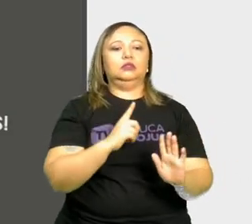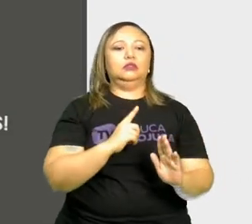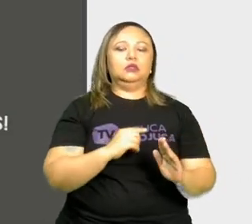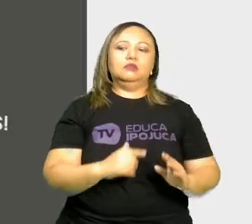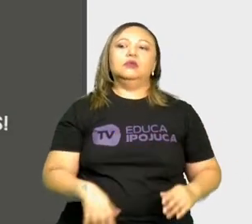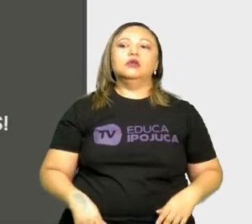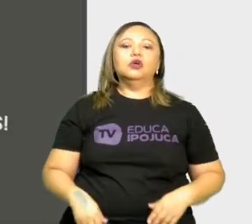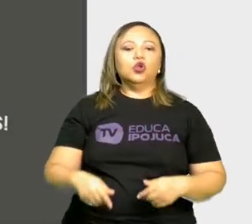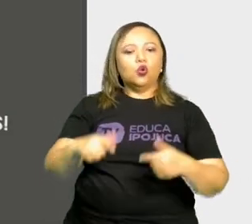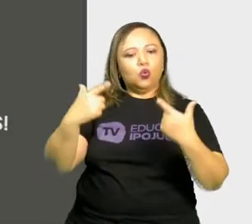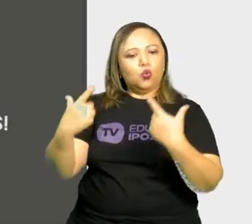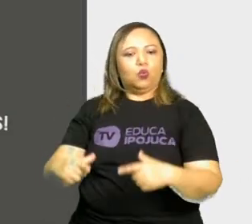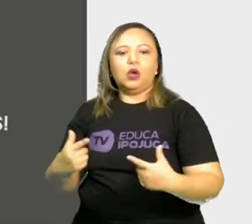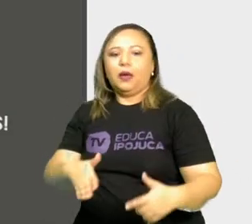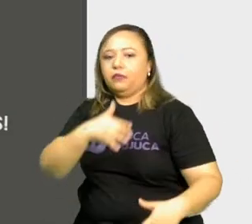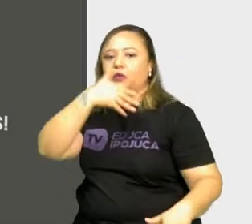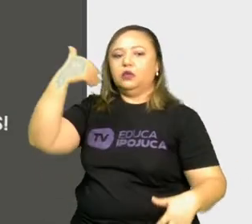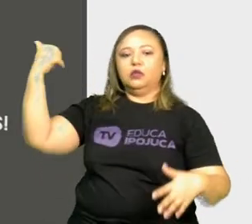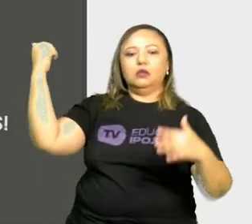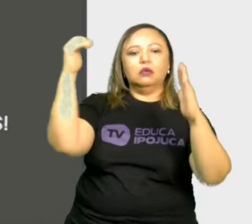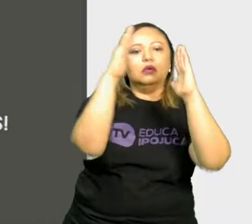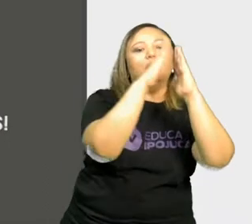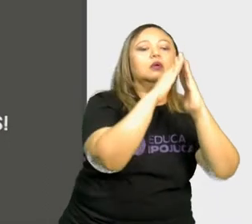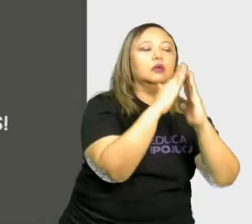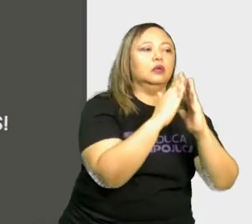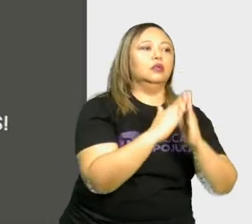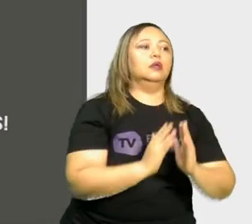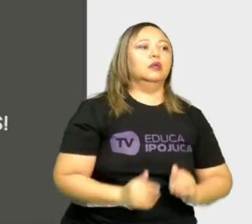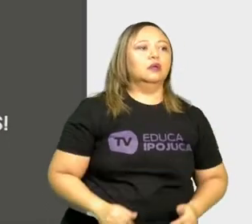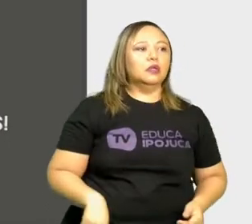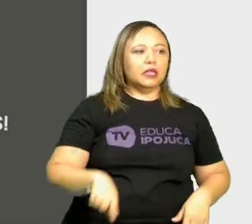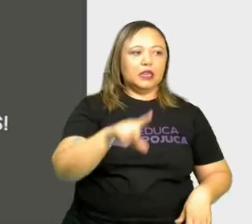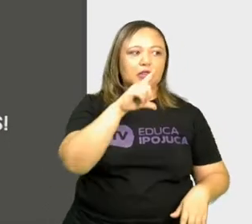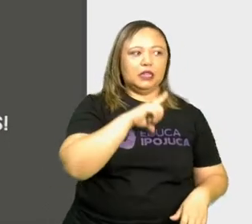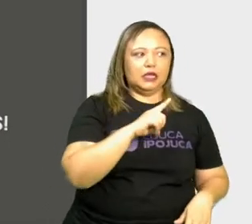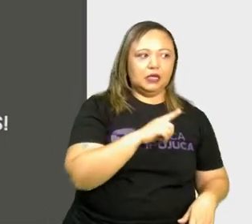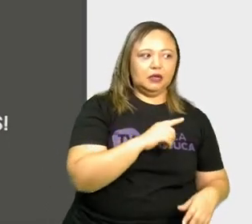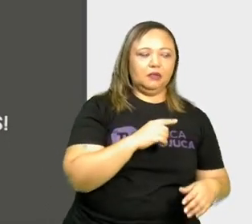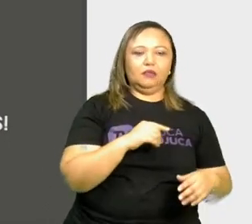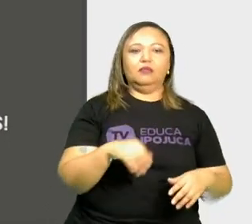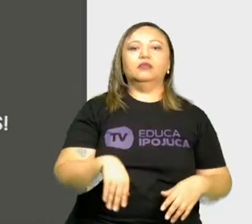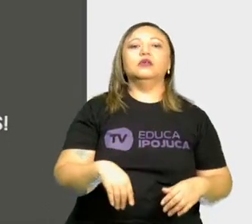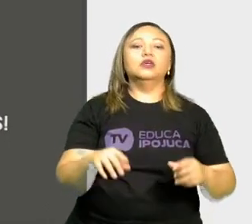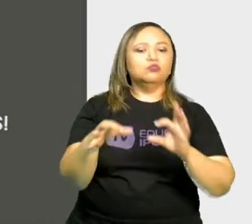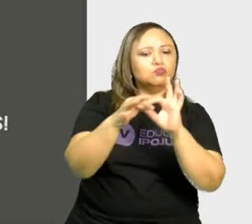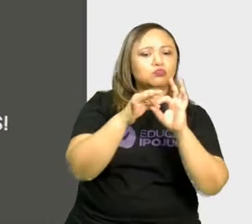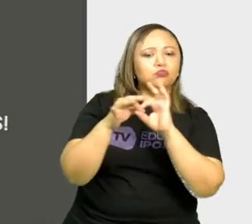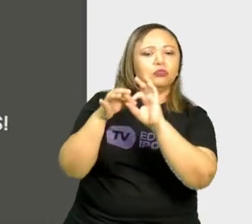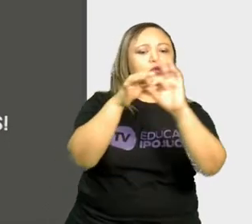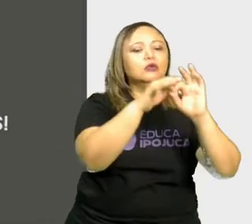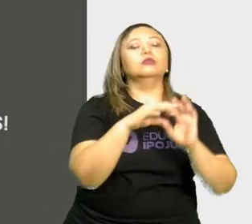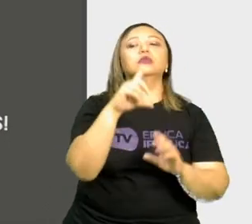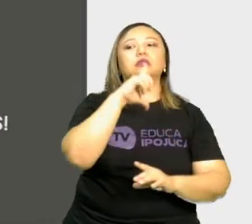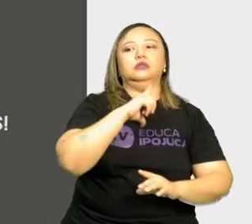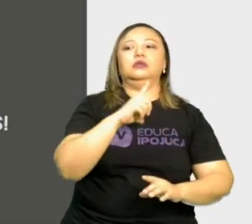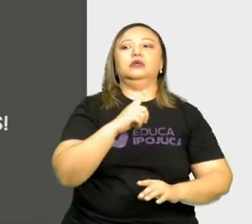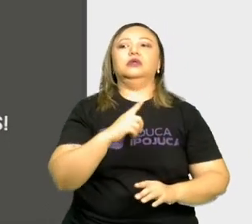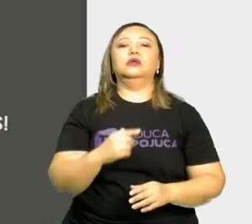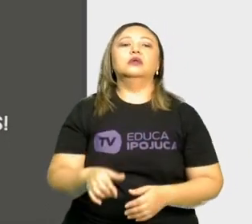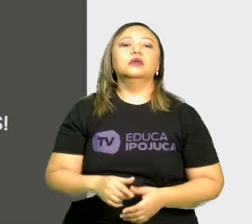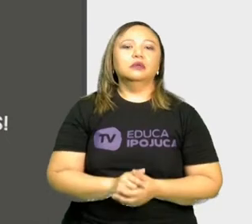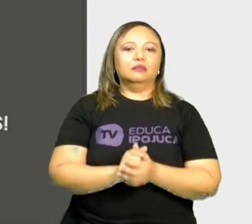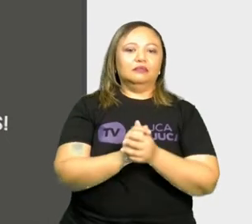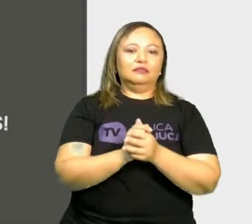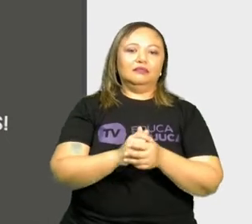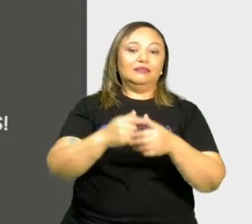a nossa casa. Temos que ser mais unidos do que nunca, mas no